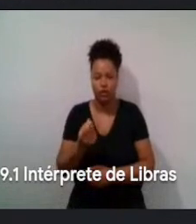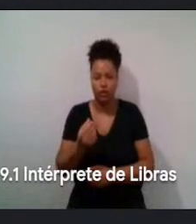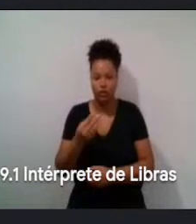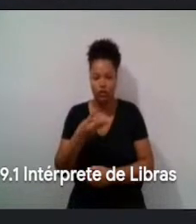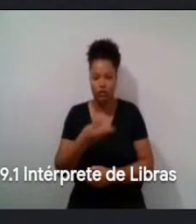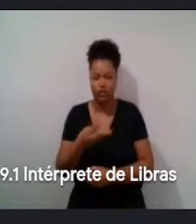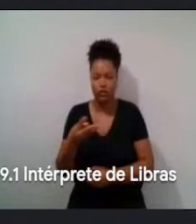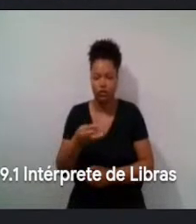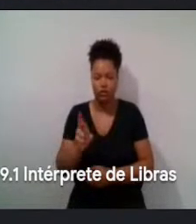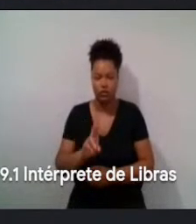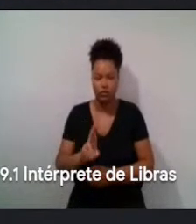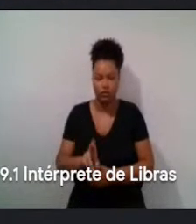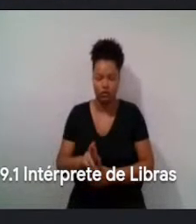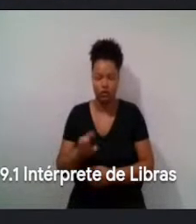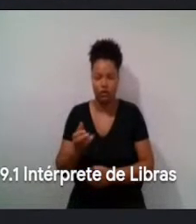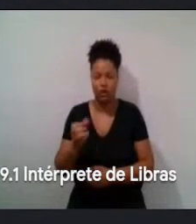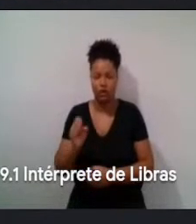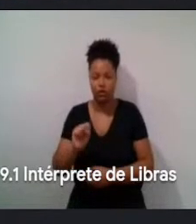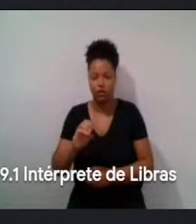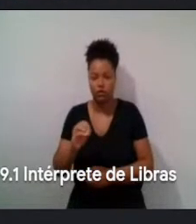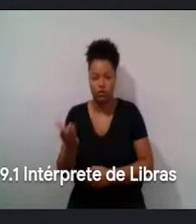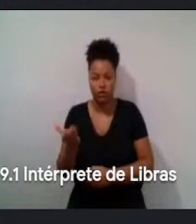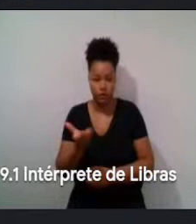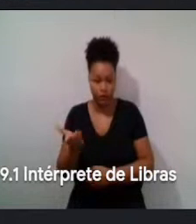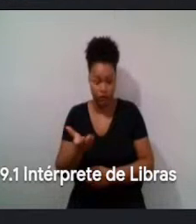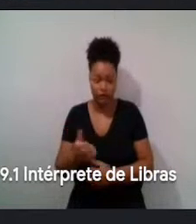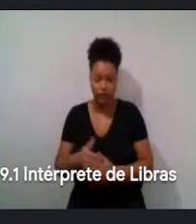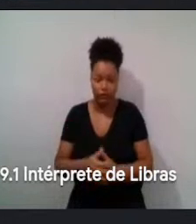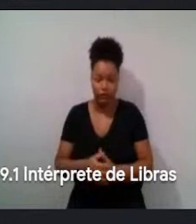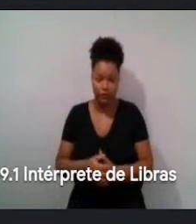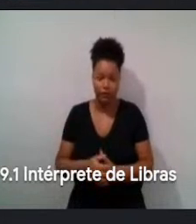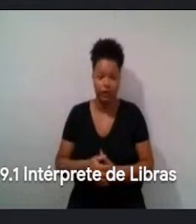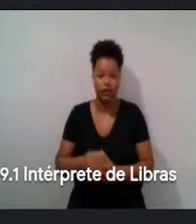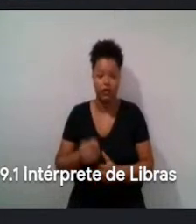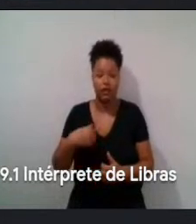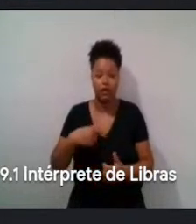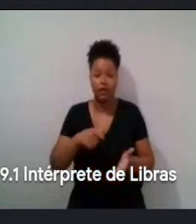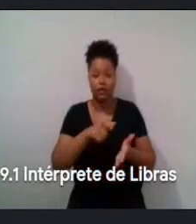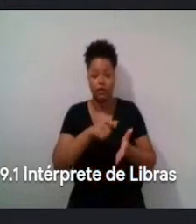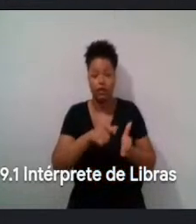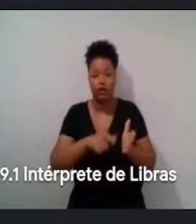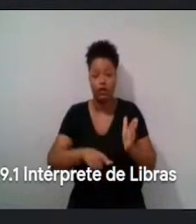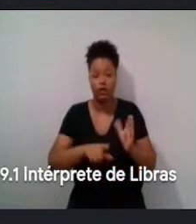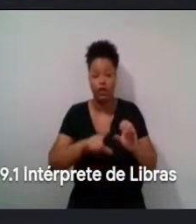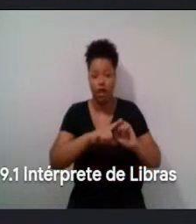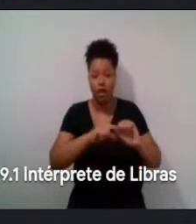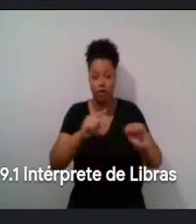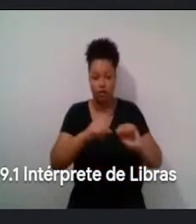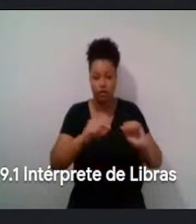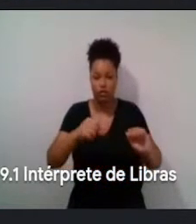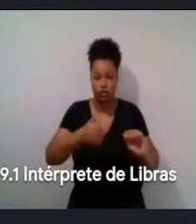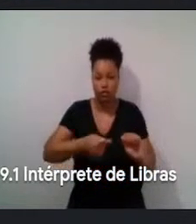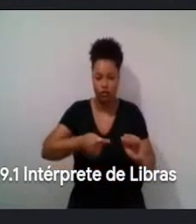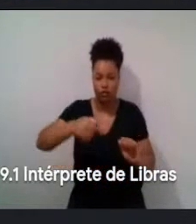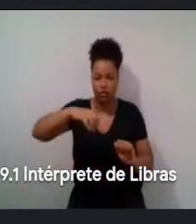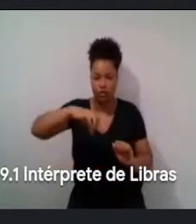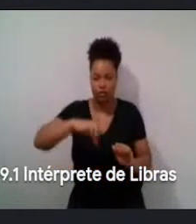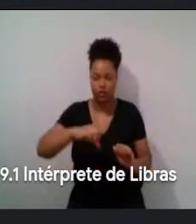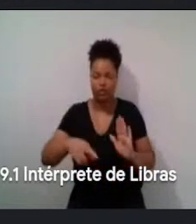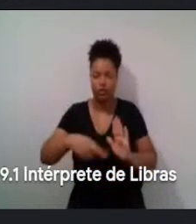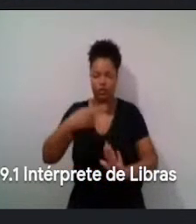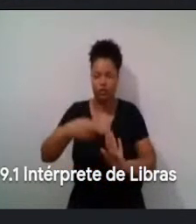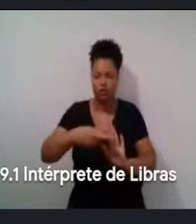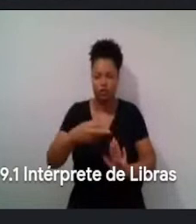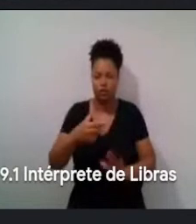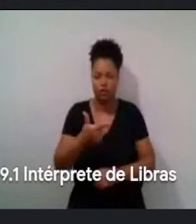não identificada, nos termos do artigo 79, caput da Resolução